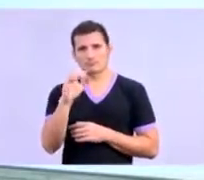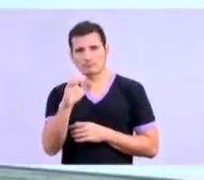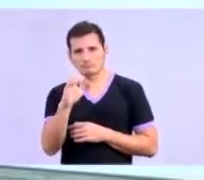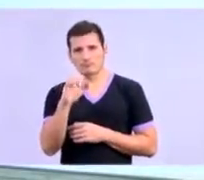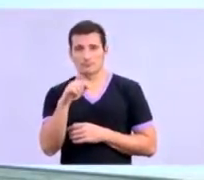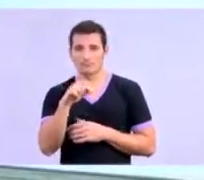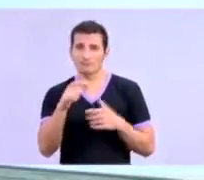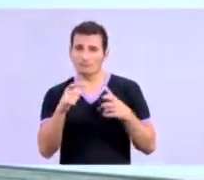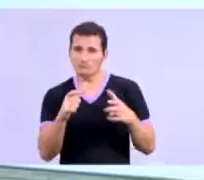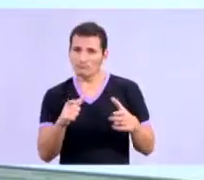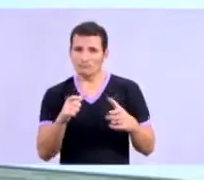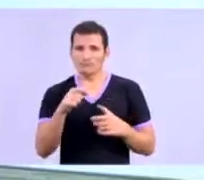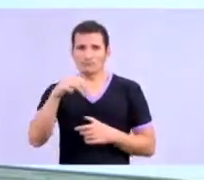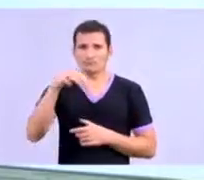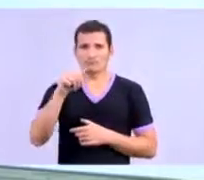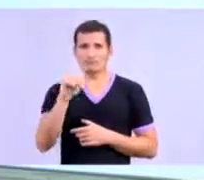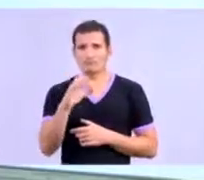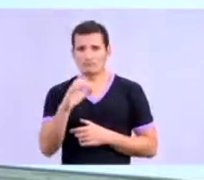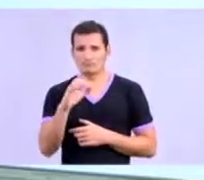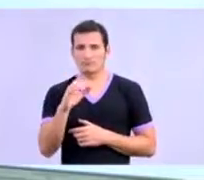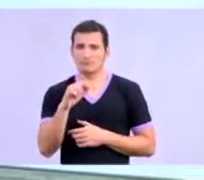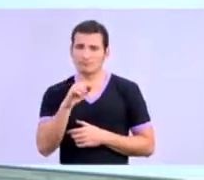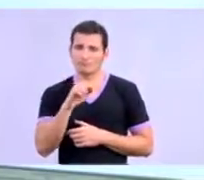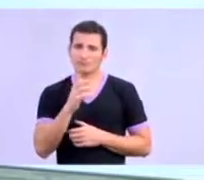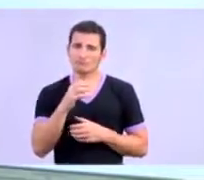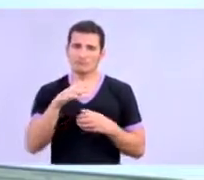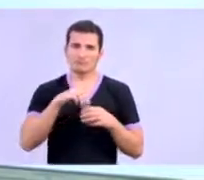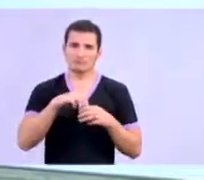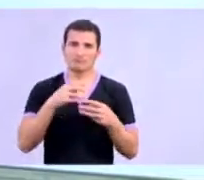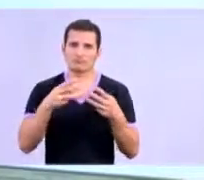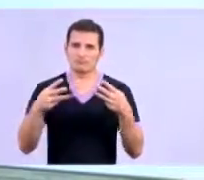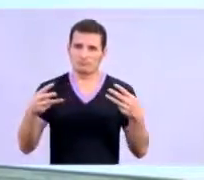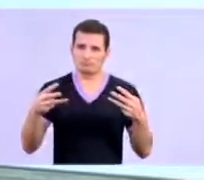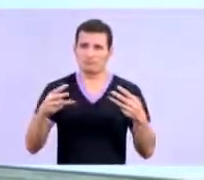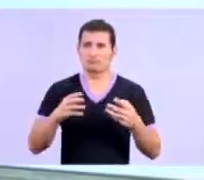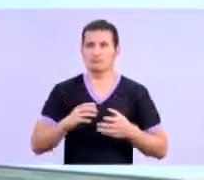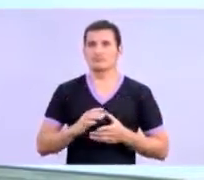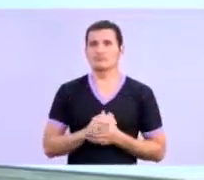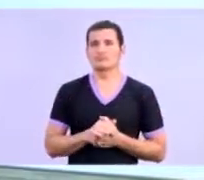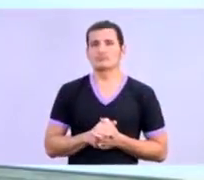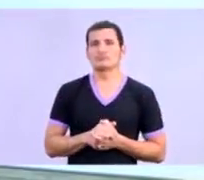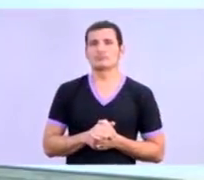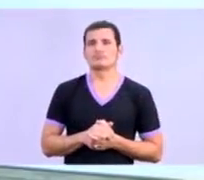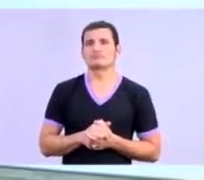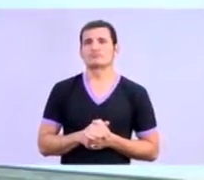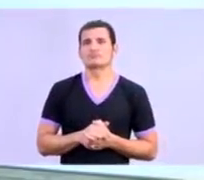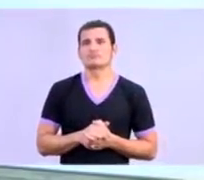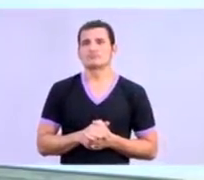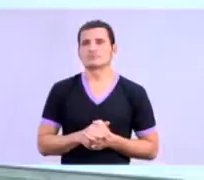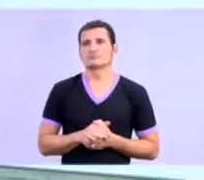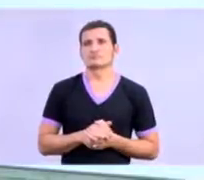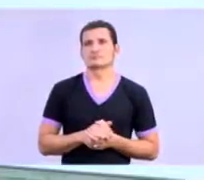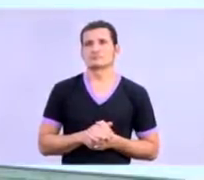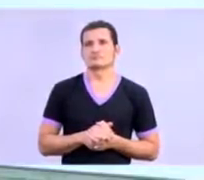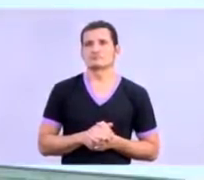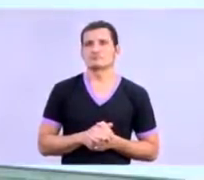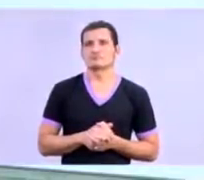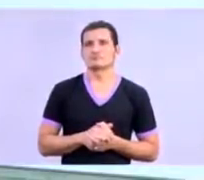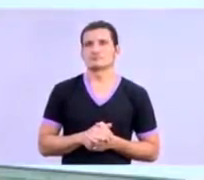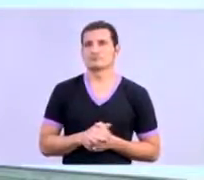endereço, né, e que, consequentemente, esse host na rede, ok? Quando falamos em camada 2. Vamos seguir para a camada